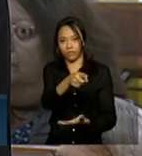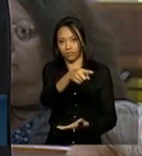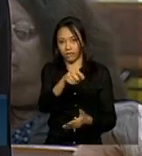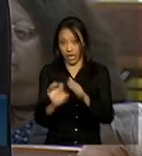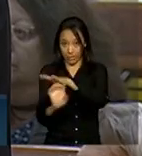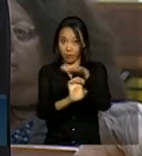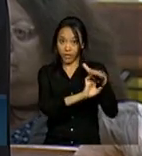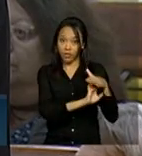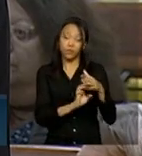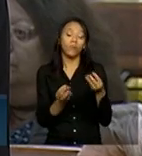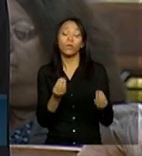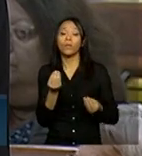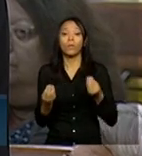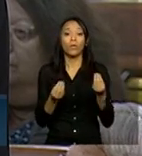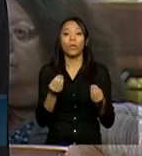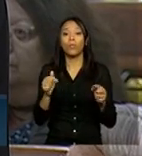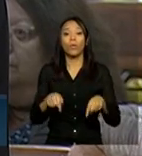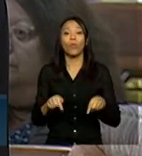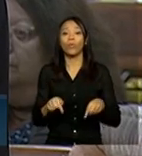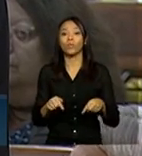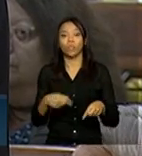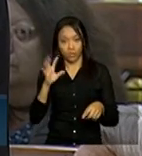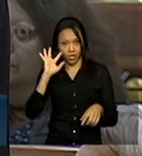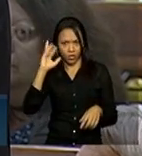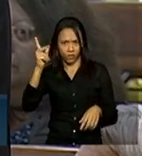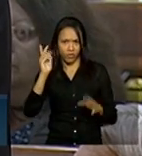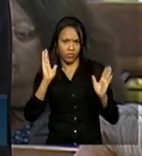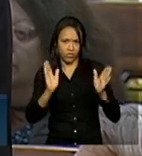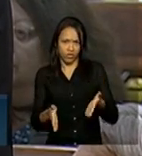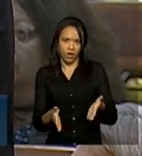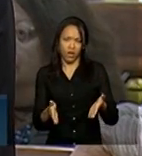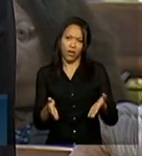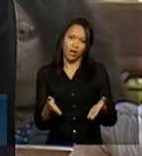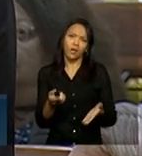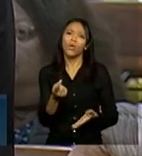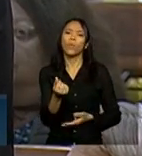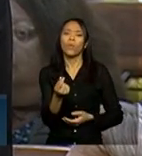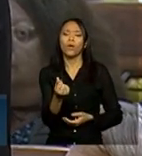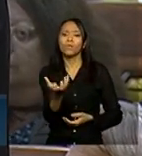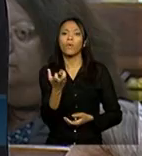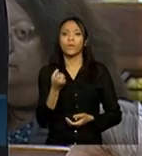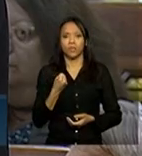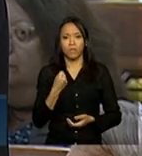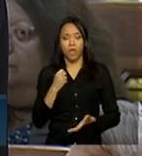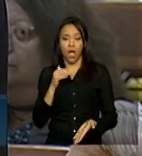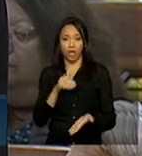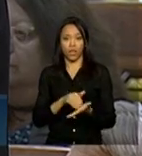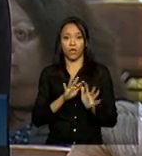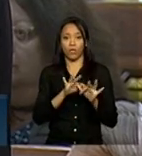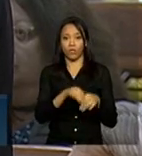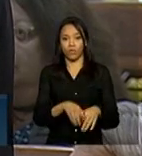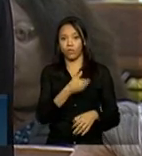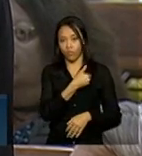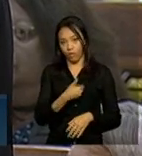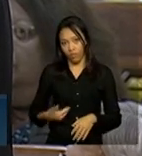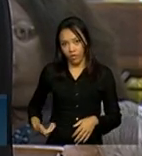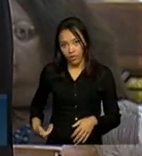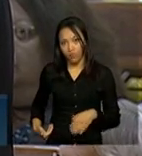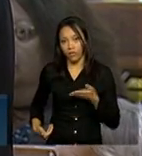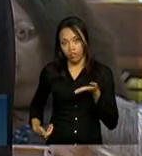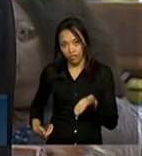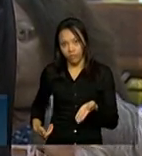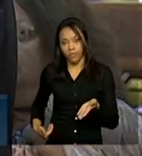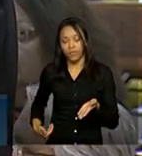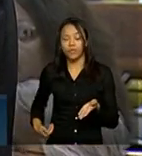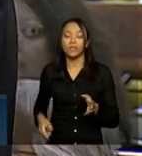Como é que está a situação hoje, se elas já receberam e quanto vão receber até o fim do governo? E